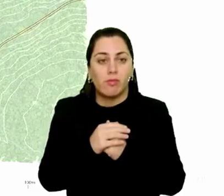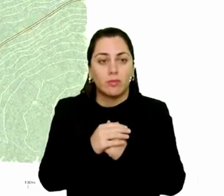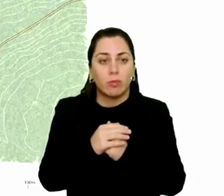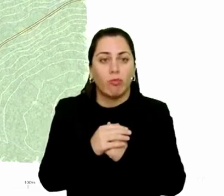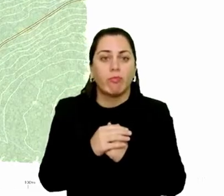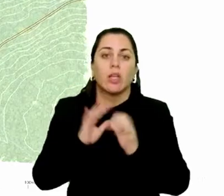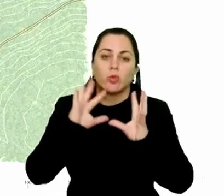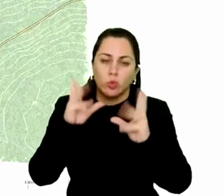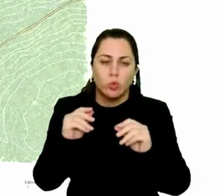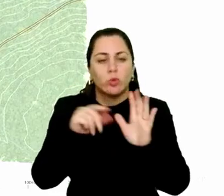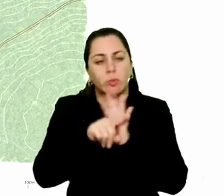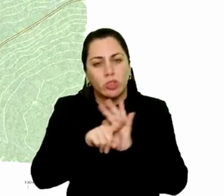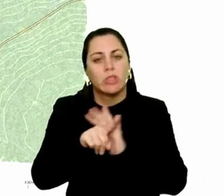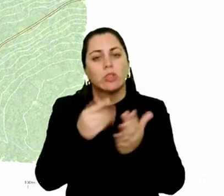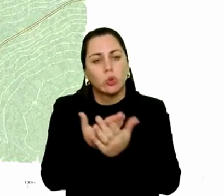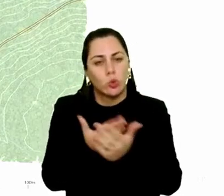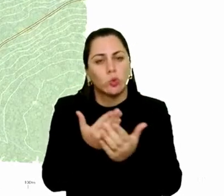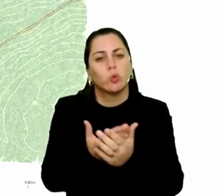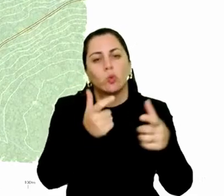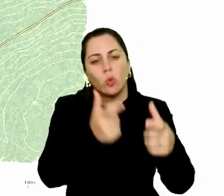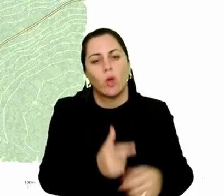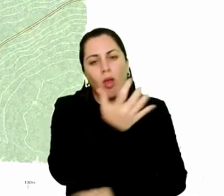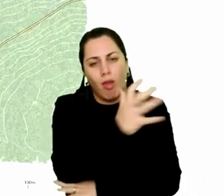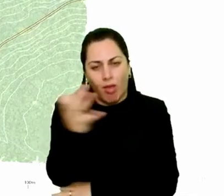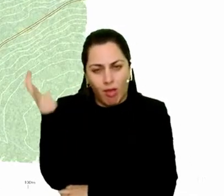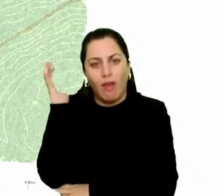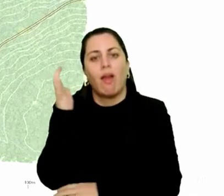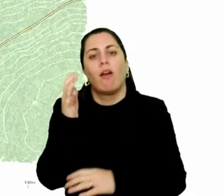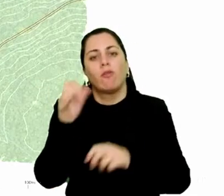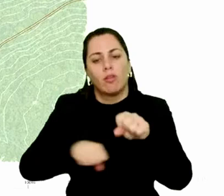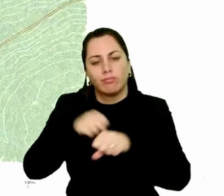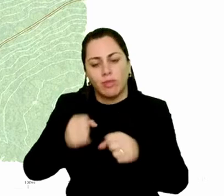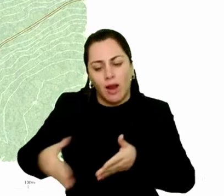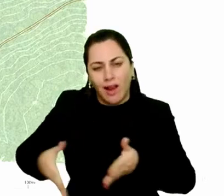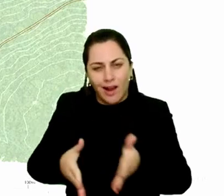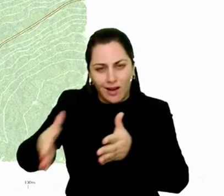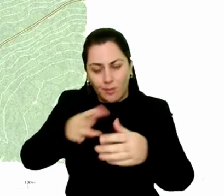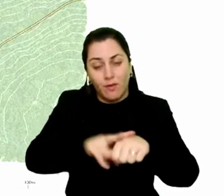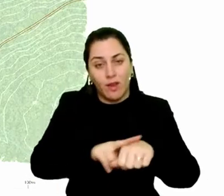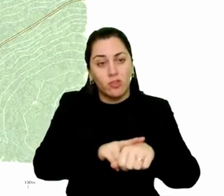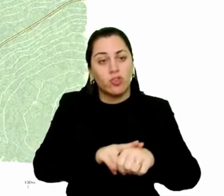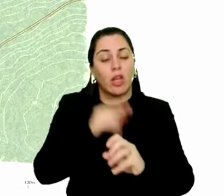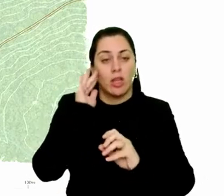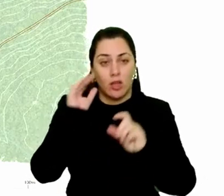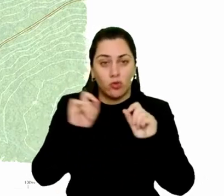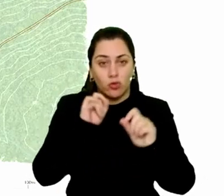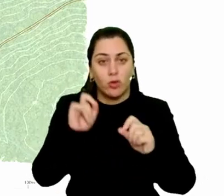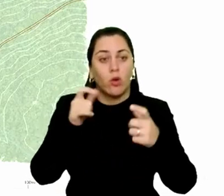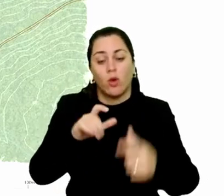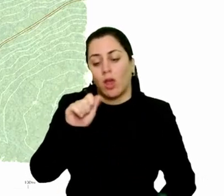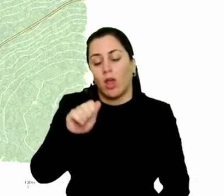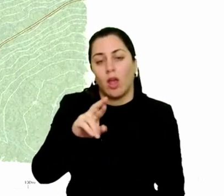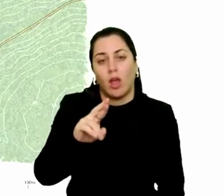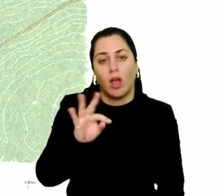depois de toda essa análise, esse estudo do parque, do corredor, né, entendeu-se que o Parque Arthur